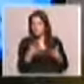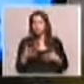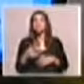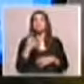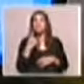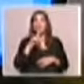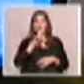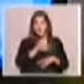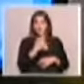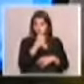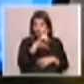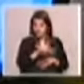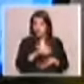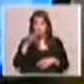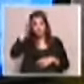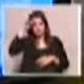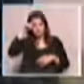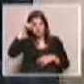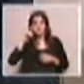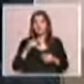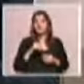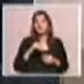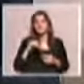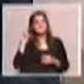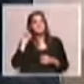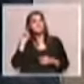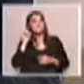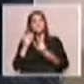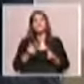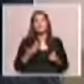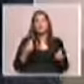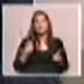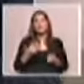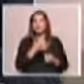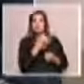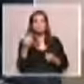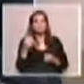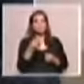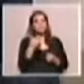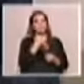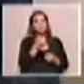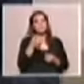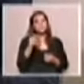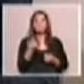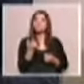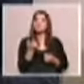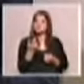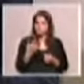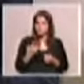1999, um litro de leite valeria cerca de 250 a 260 escudos o